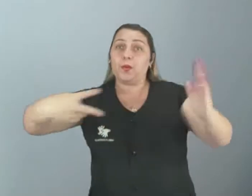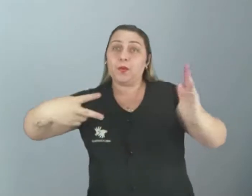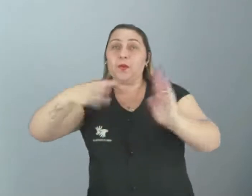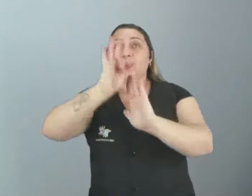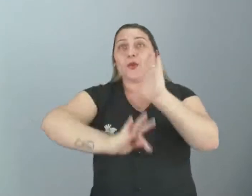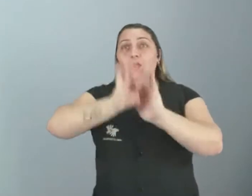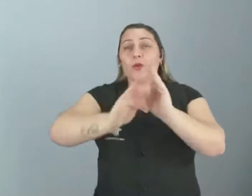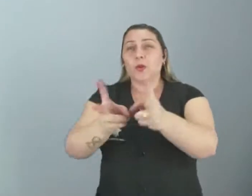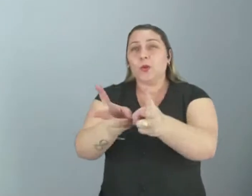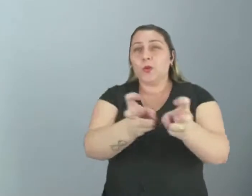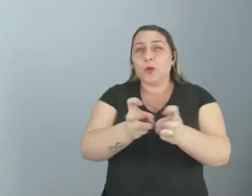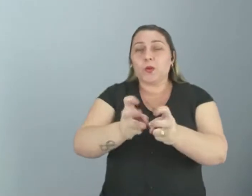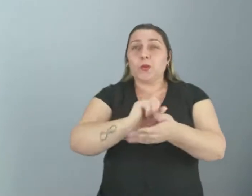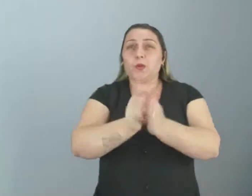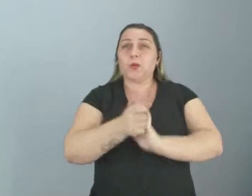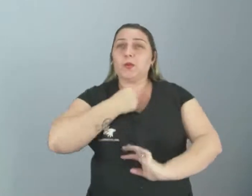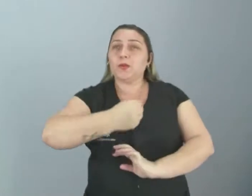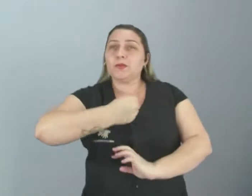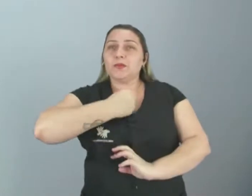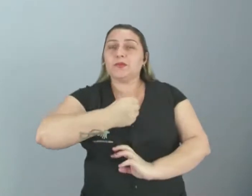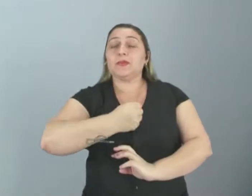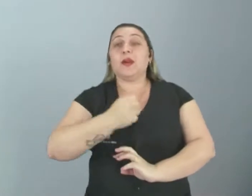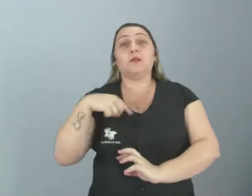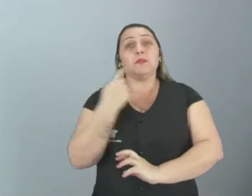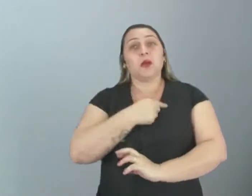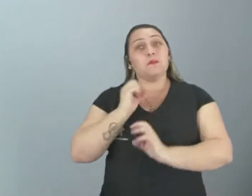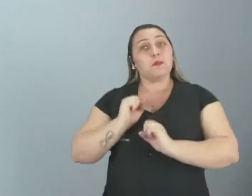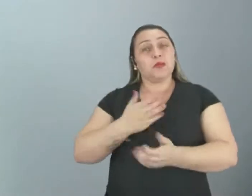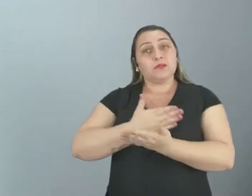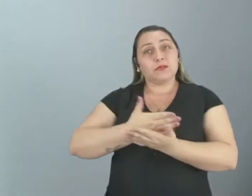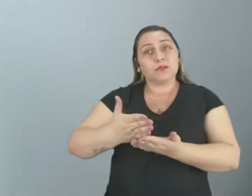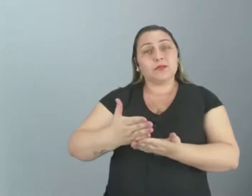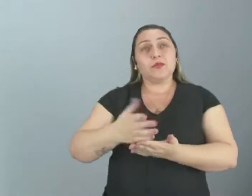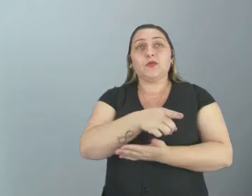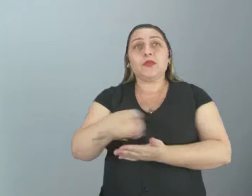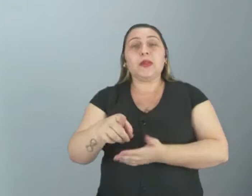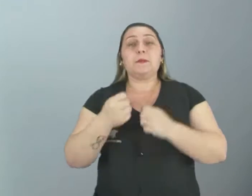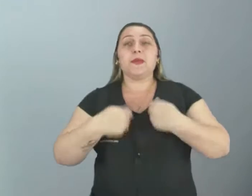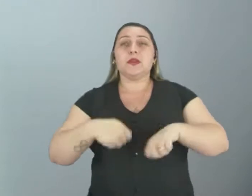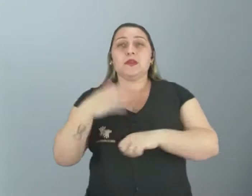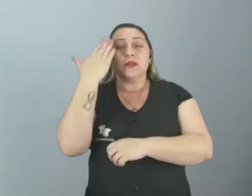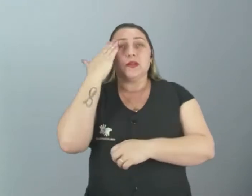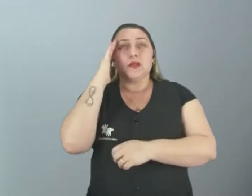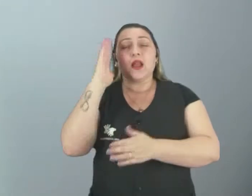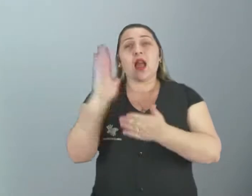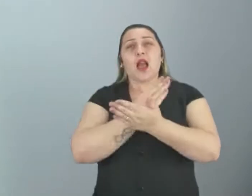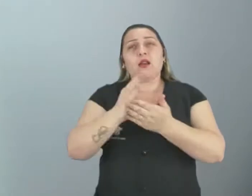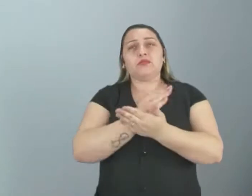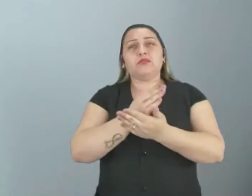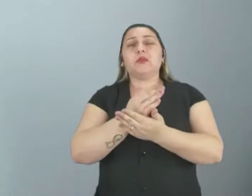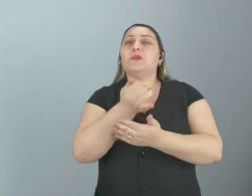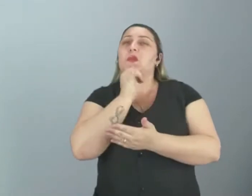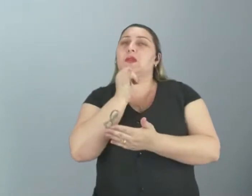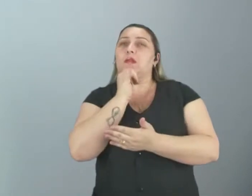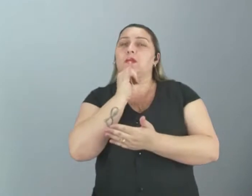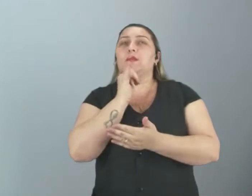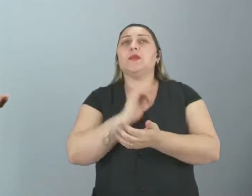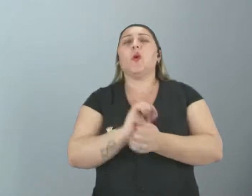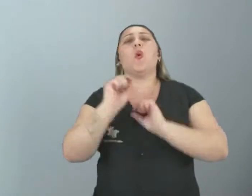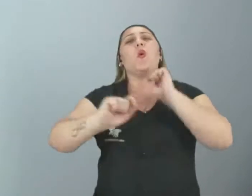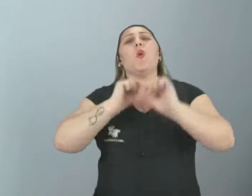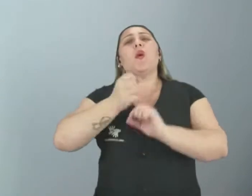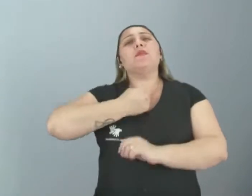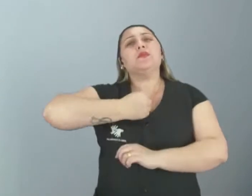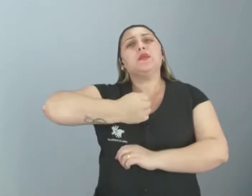texto, explorando o gênero entrevista. Para que a gente possa começar, vocês precisam entender algumas coisas. Por exemplo, o que